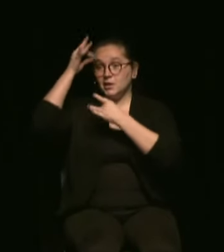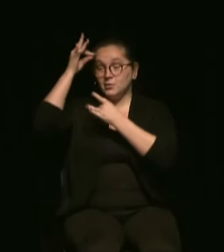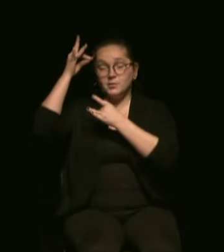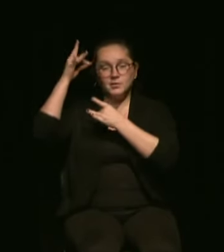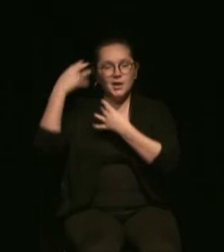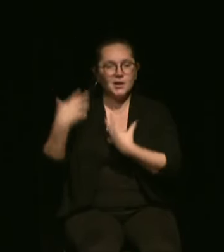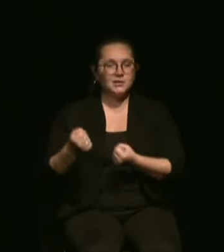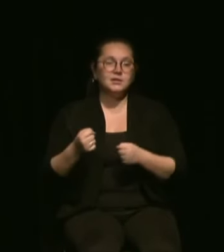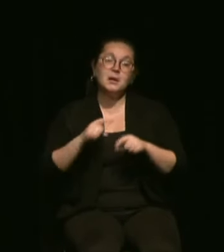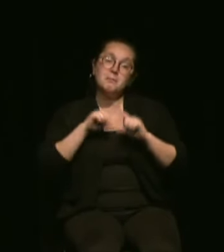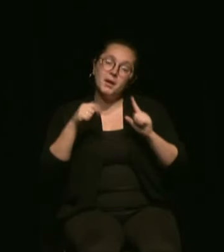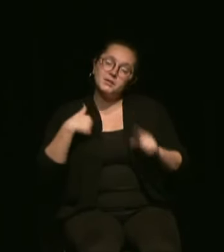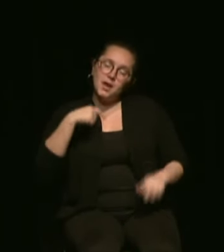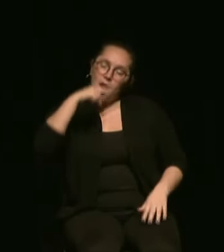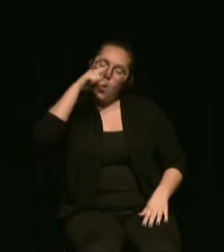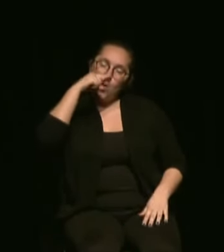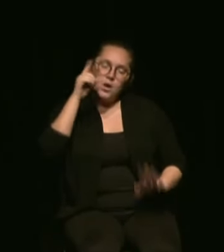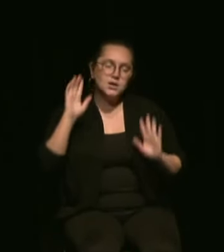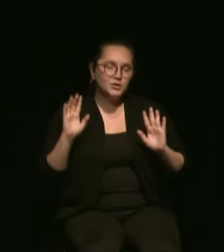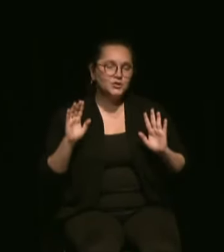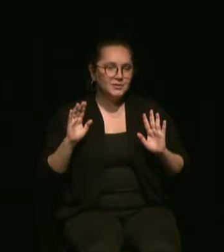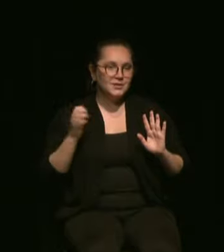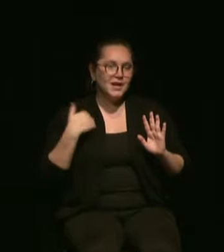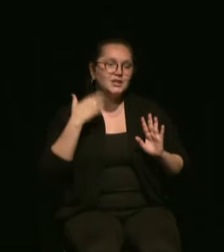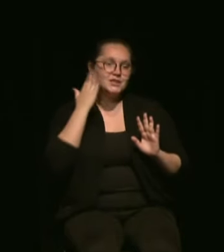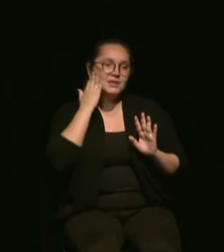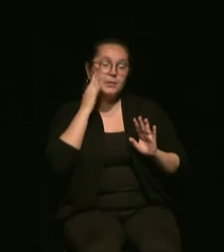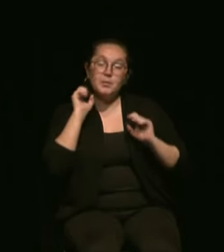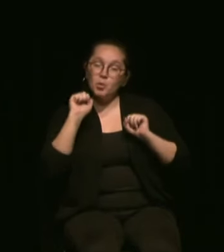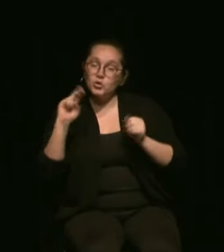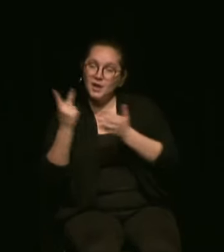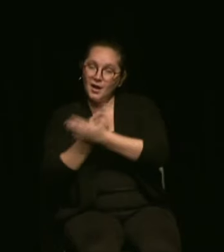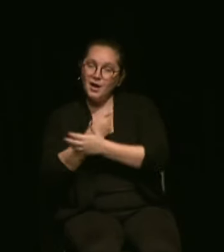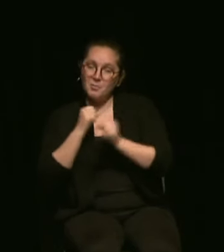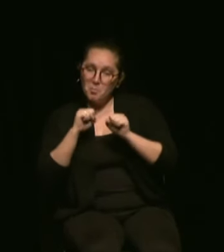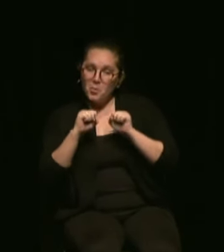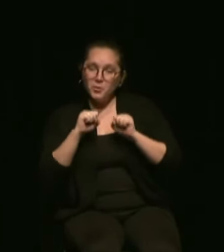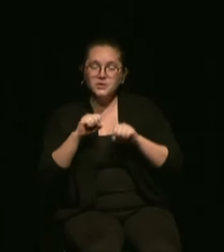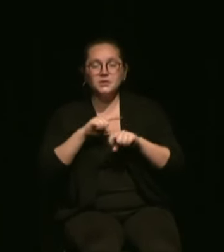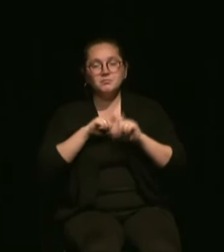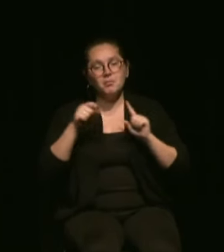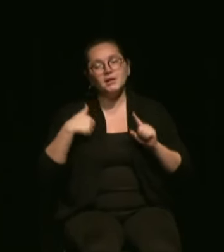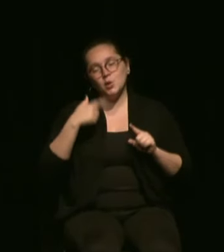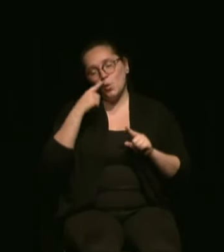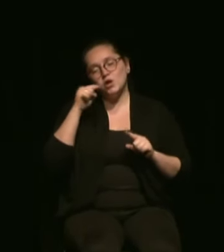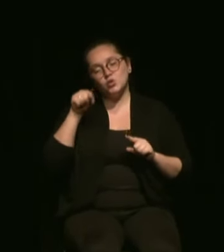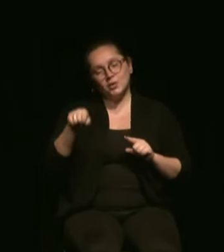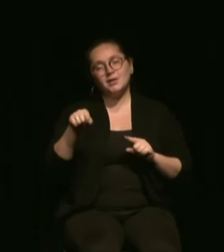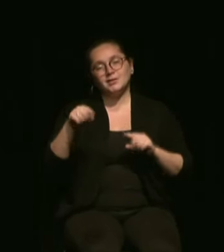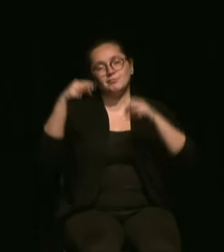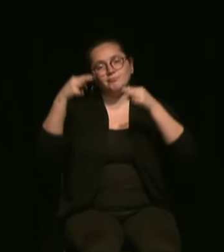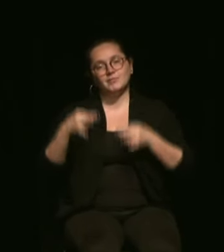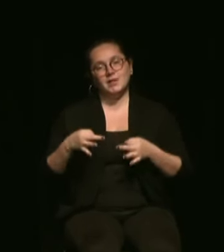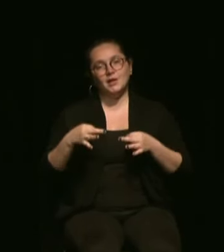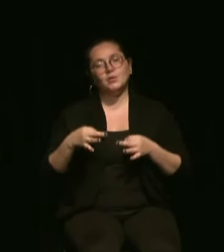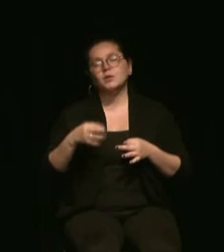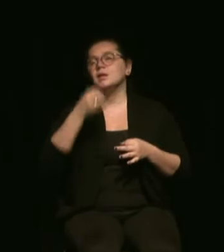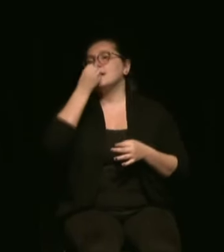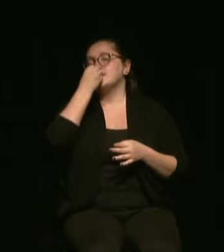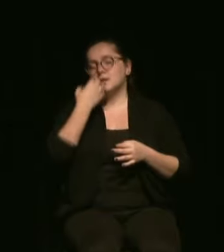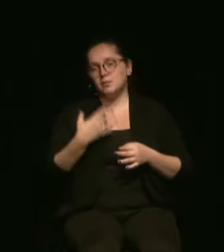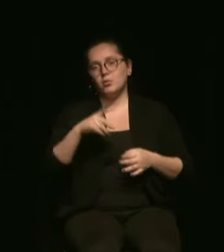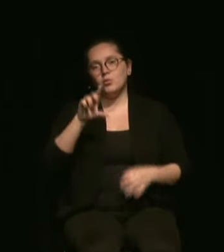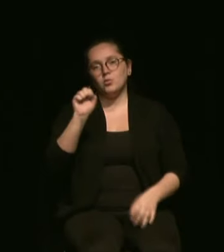Agora, é arrogante, sem dúvida nenhuma, porque é uma aposta que pode dar errada. Né? Nesse caso, acho que deu certo. E como deu certo, ainda bem que o